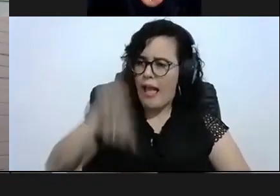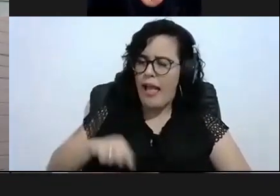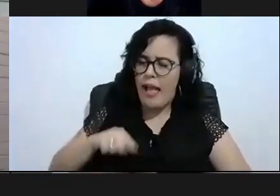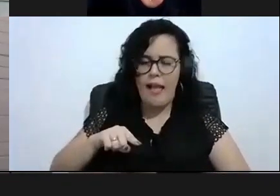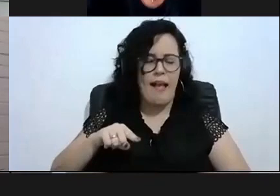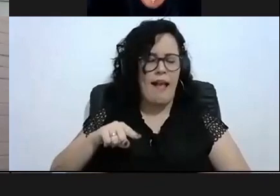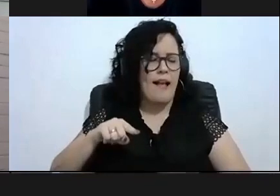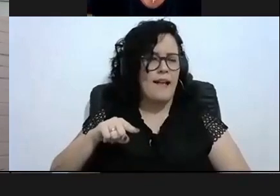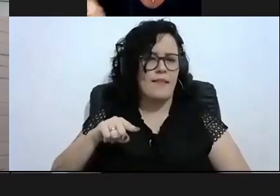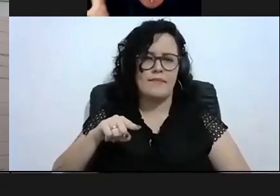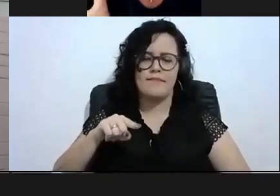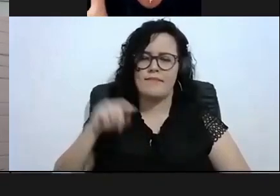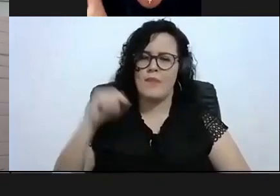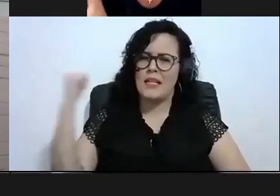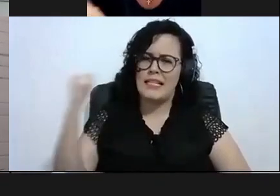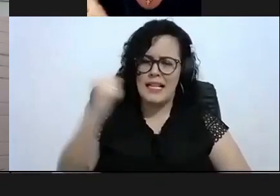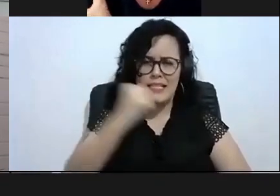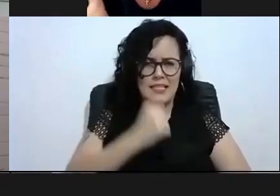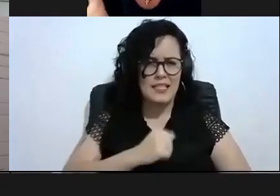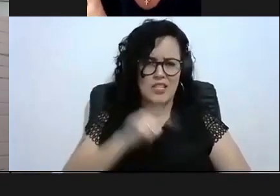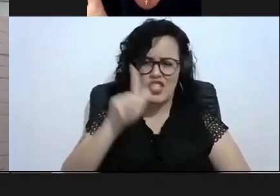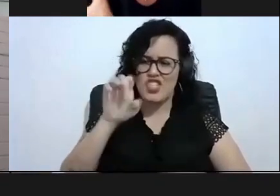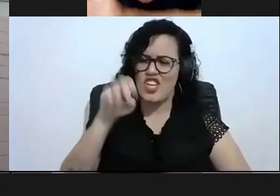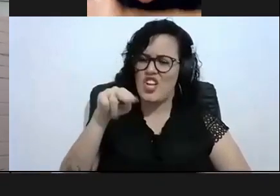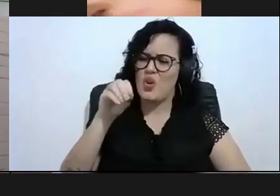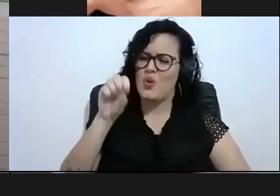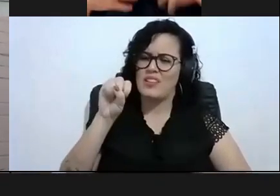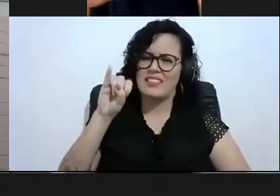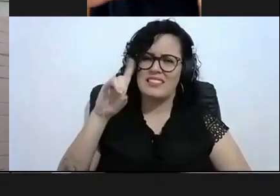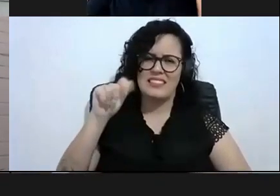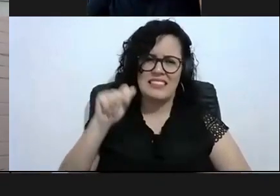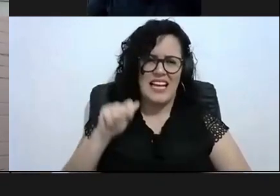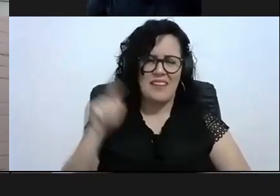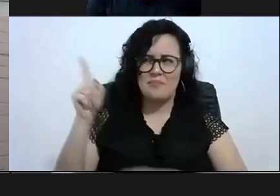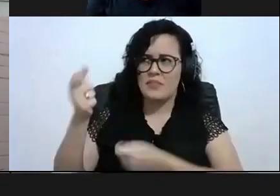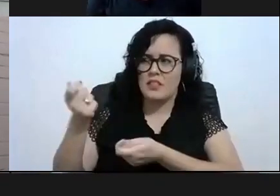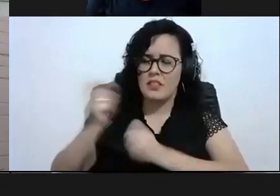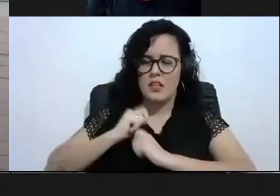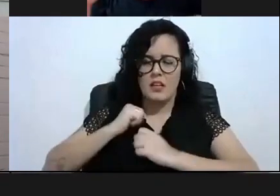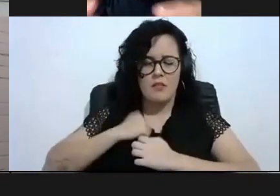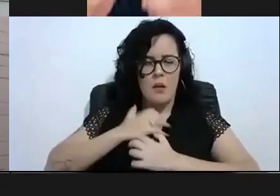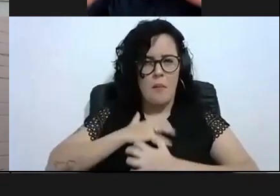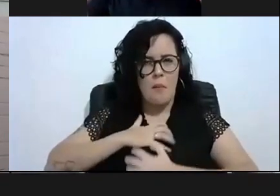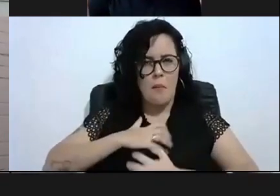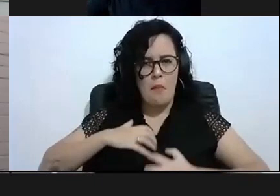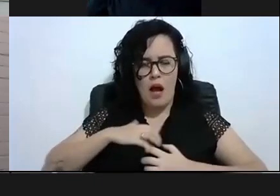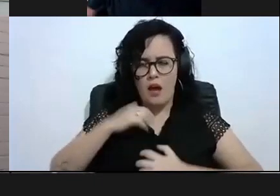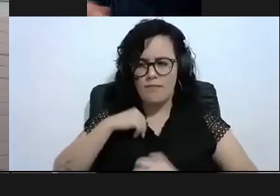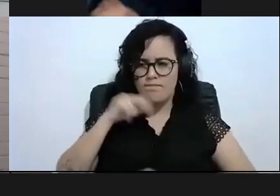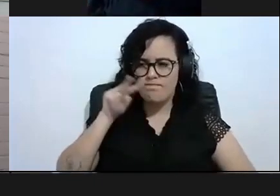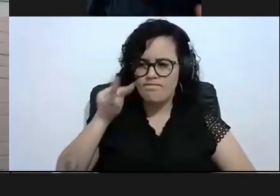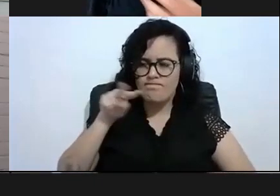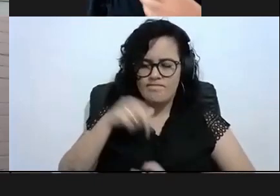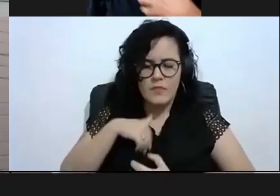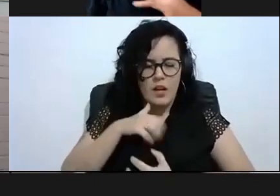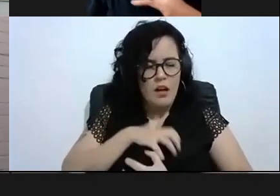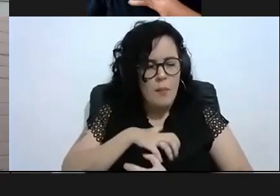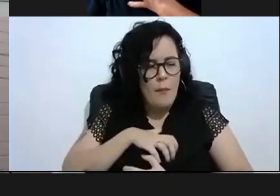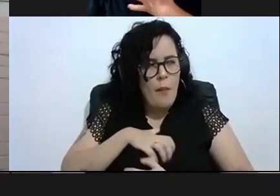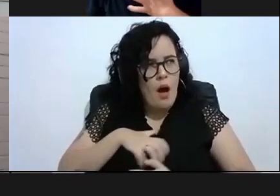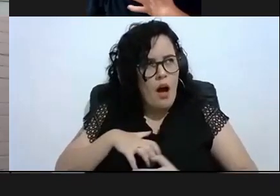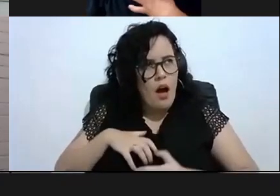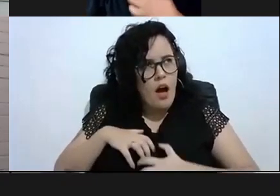O Bolsonaro, ele me faz mal, eu olho para a figura dele, tudo dele